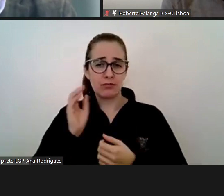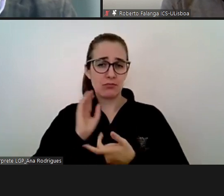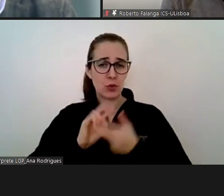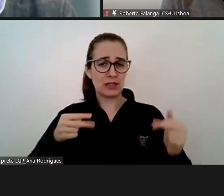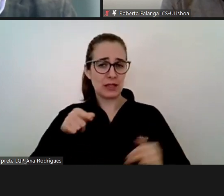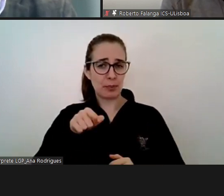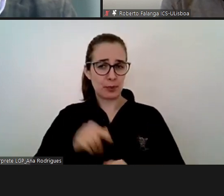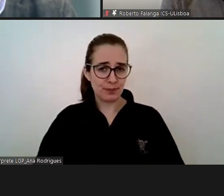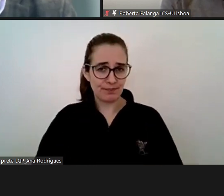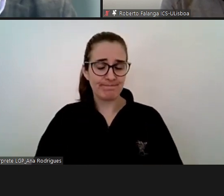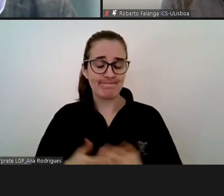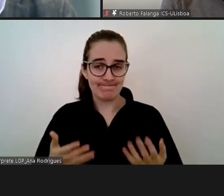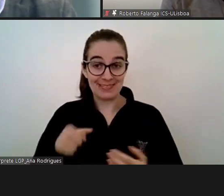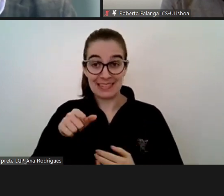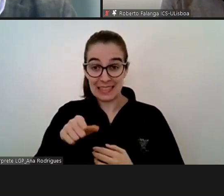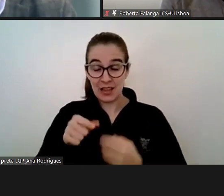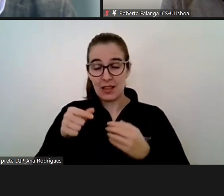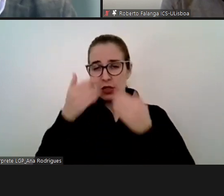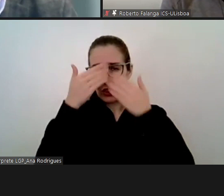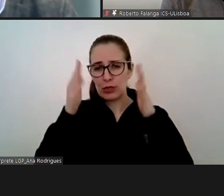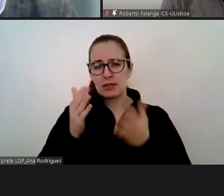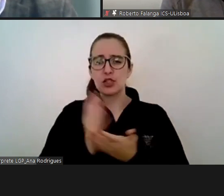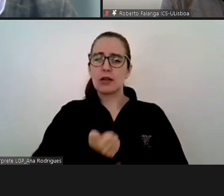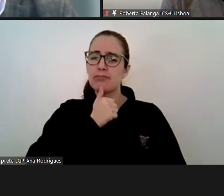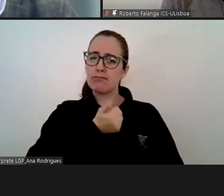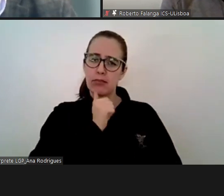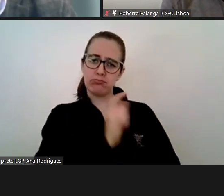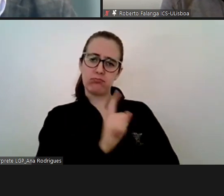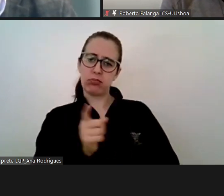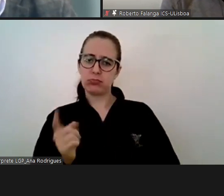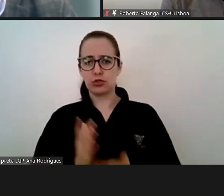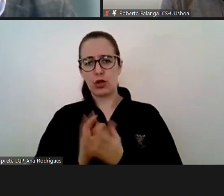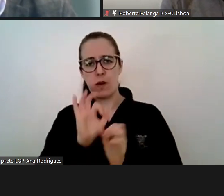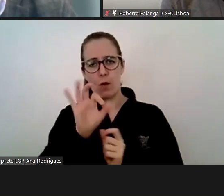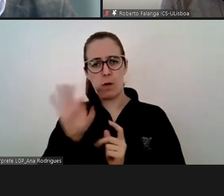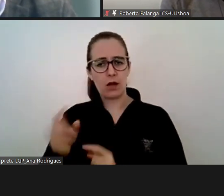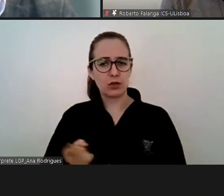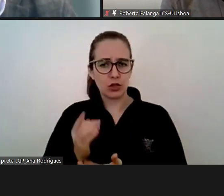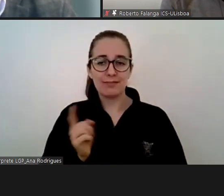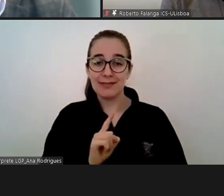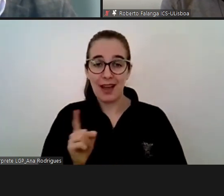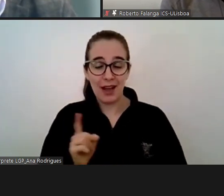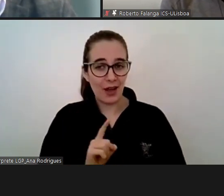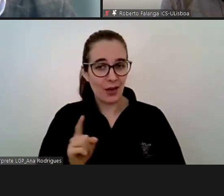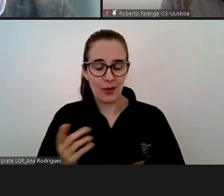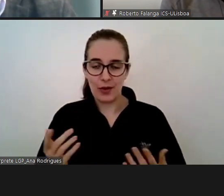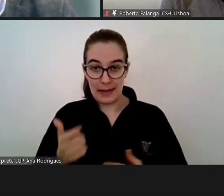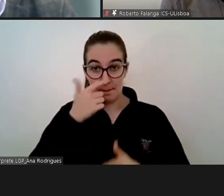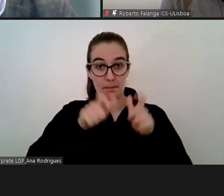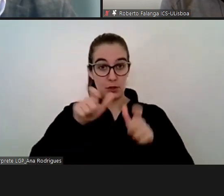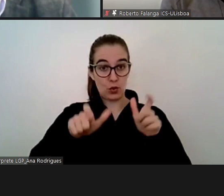que democracia deliberativa, em que se fazem recomendações, etc, etc. São mesmo as pessoas